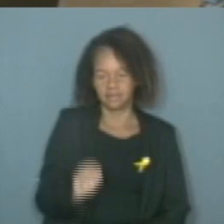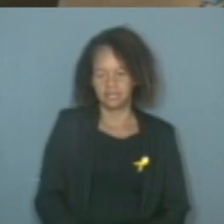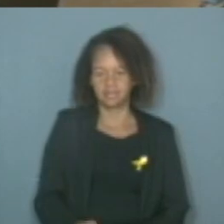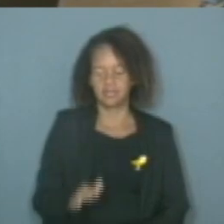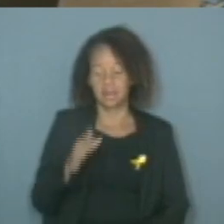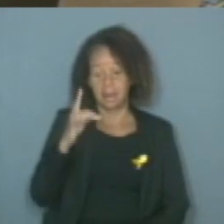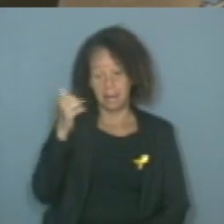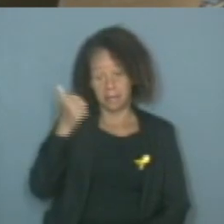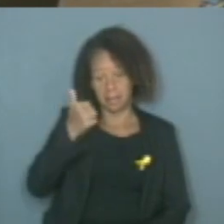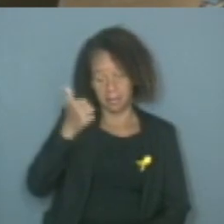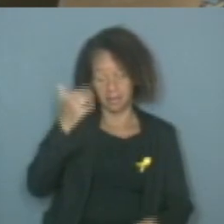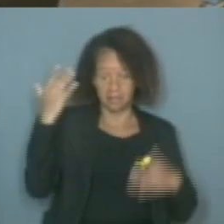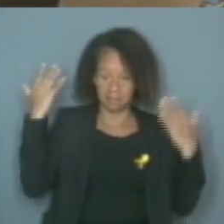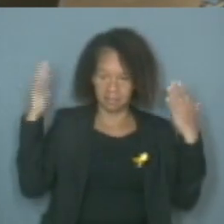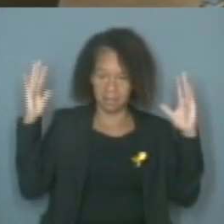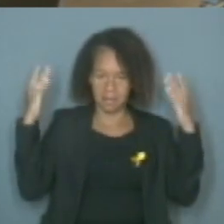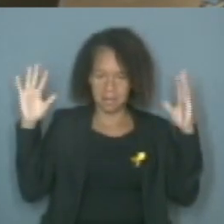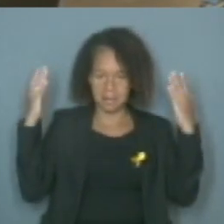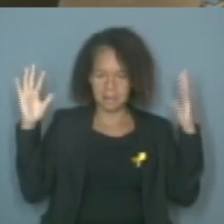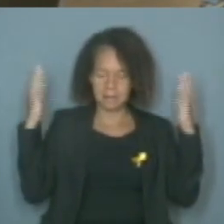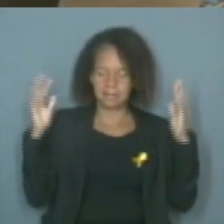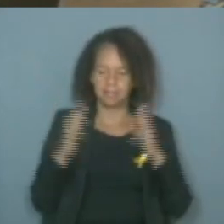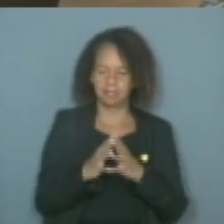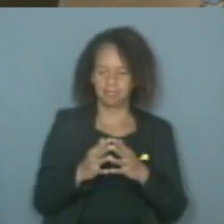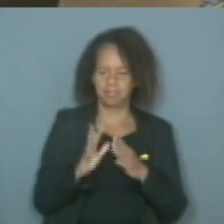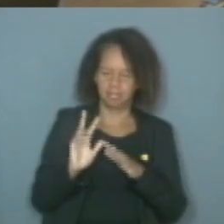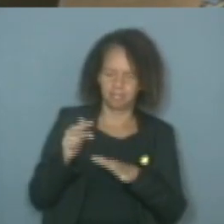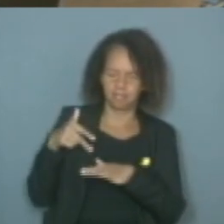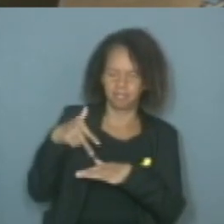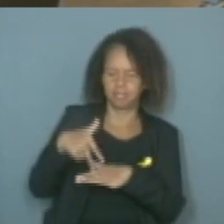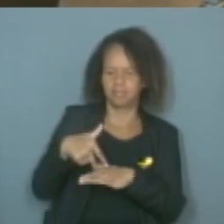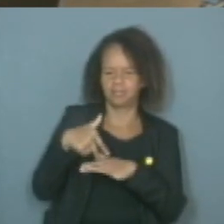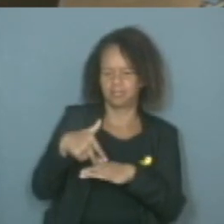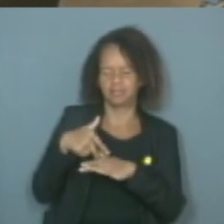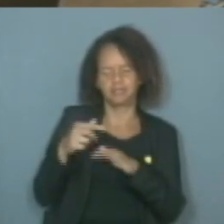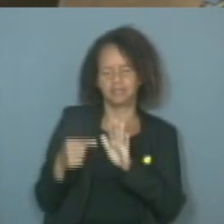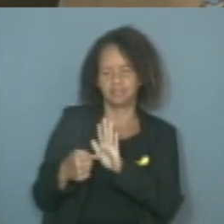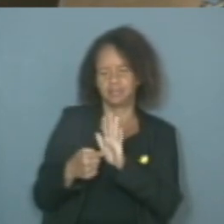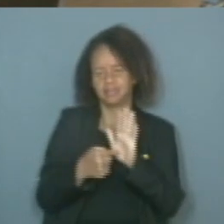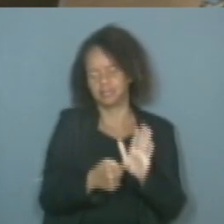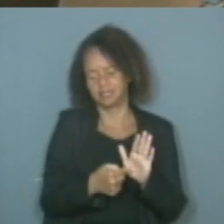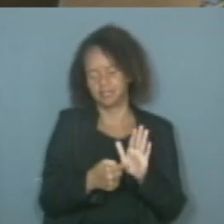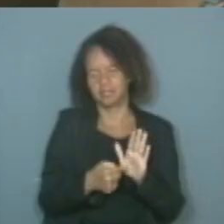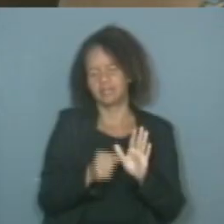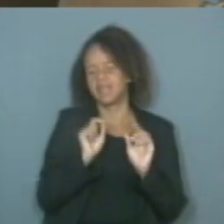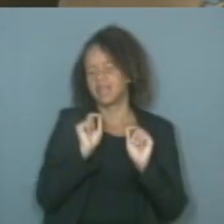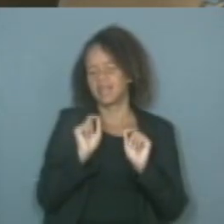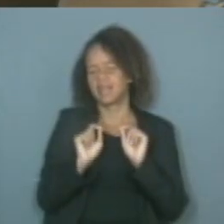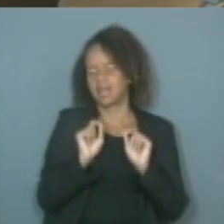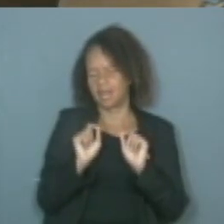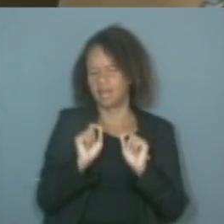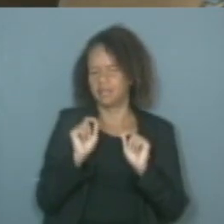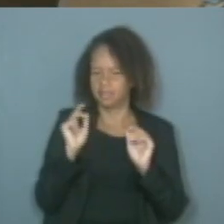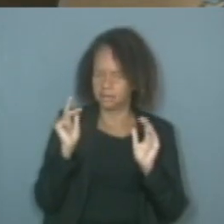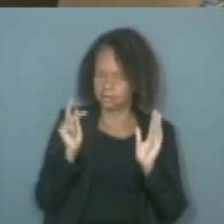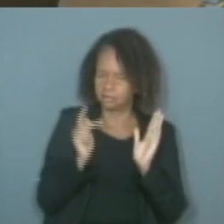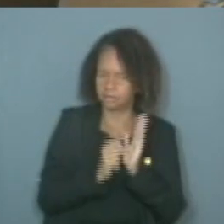primeiro eu quero parabenizar por estar subindo a tribuna e mostrar quem realmente